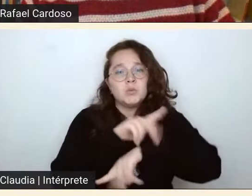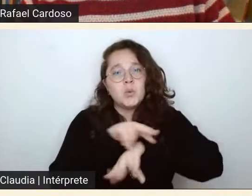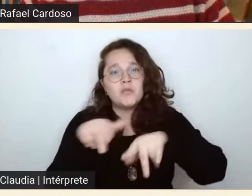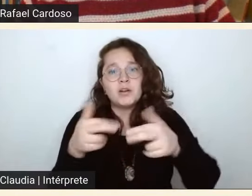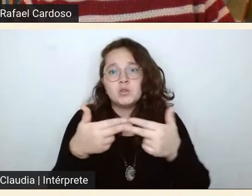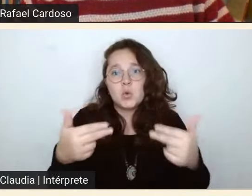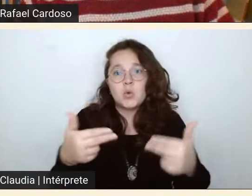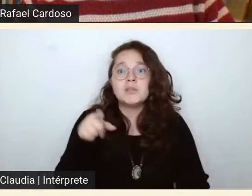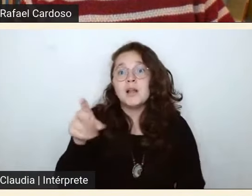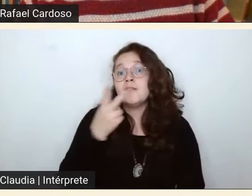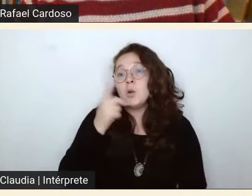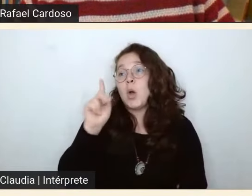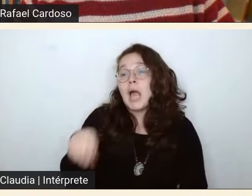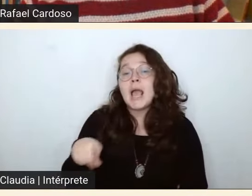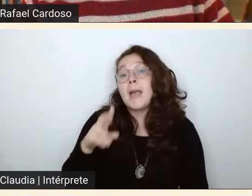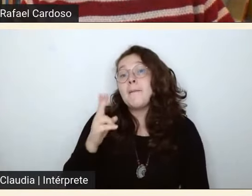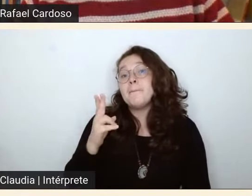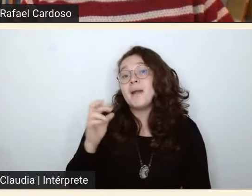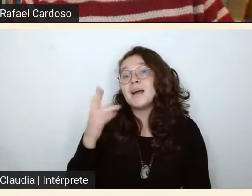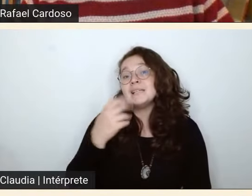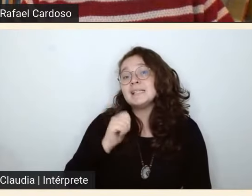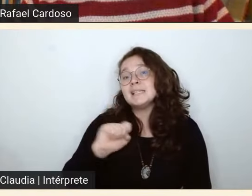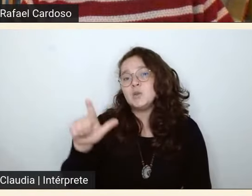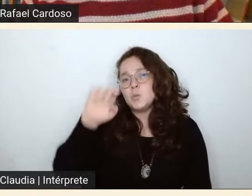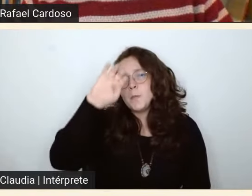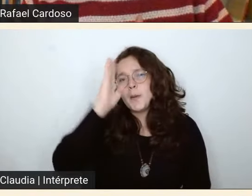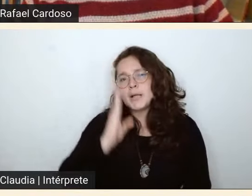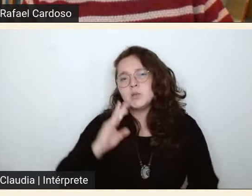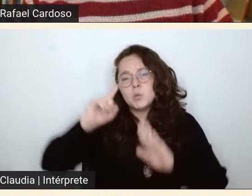apelidar de Brasil Profundo. Eu acho essa ideia